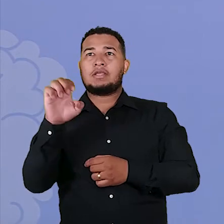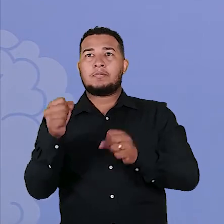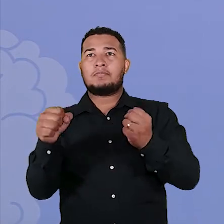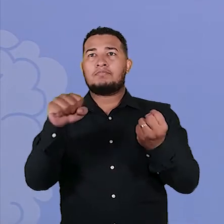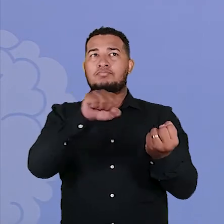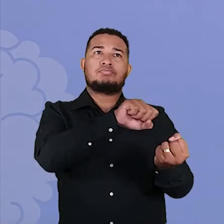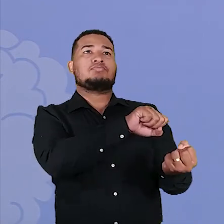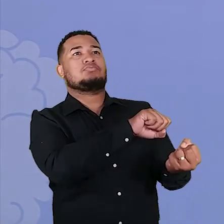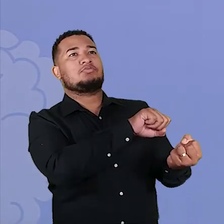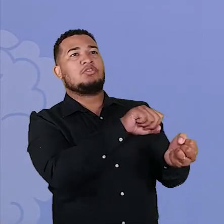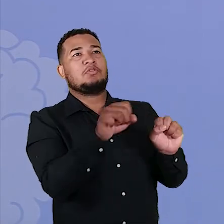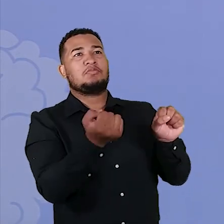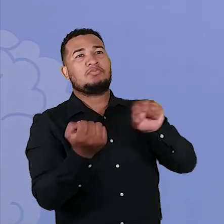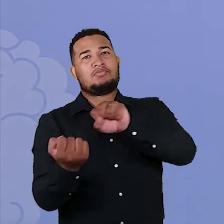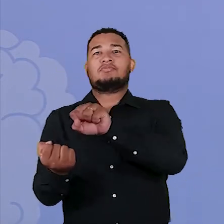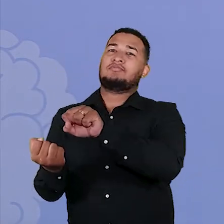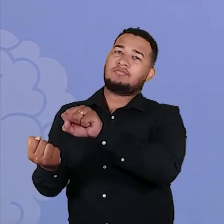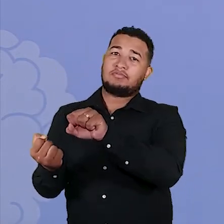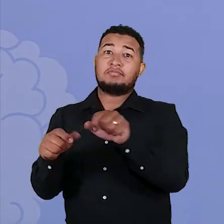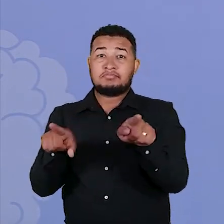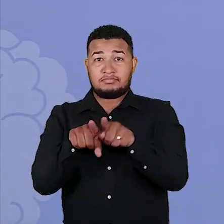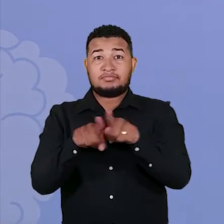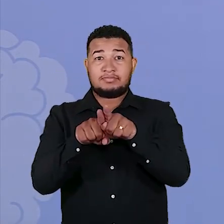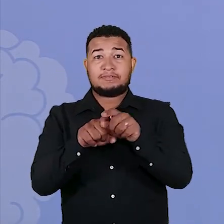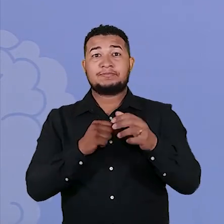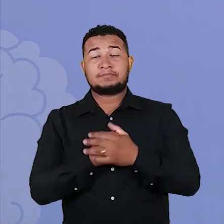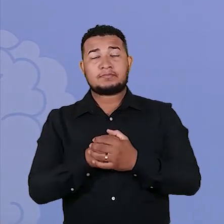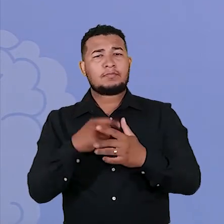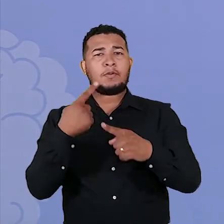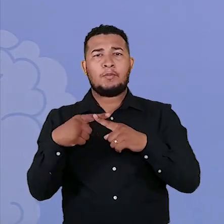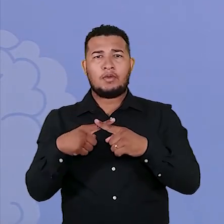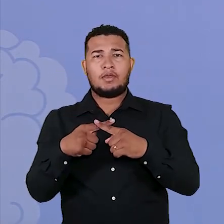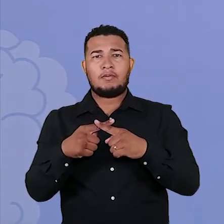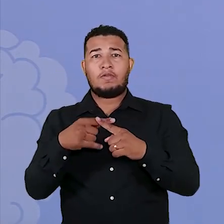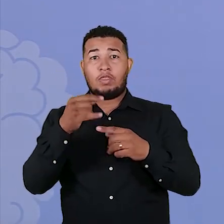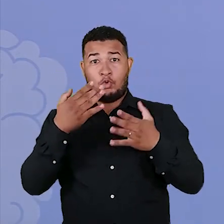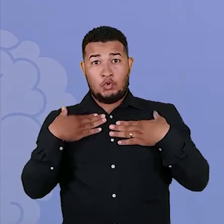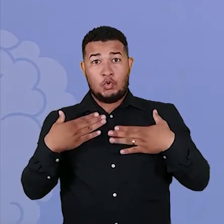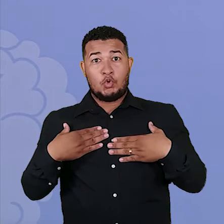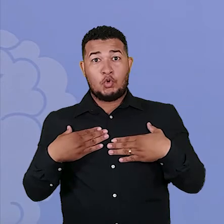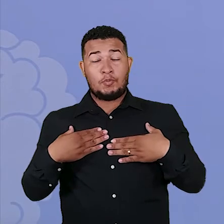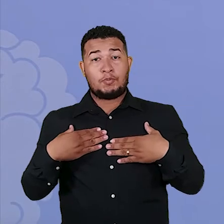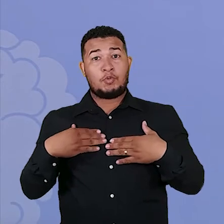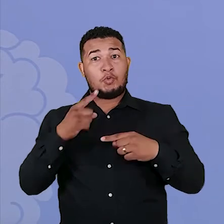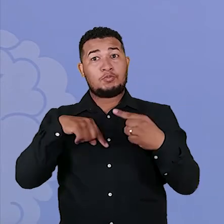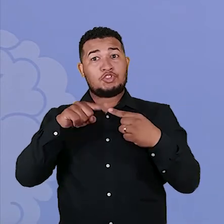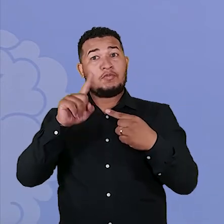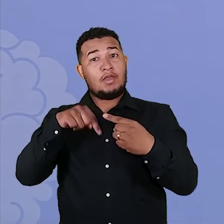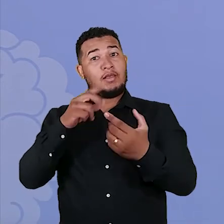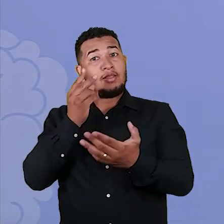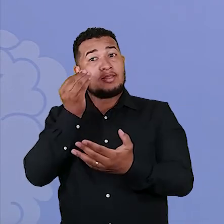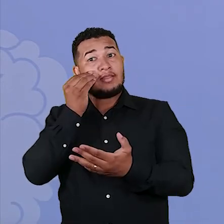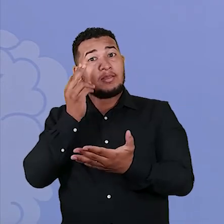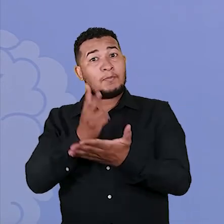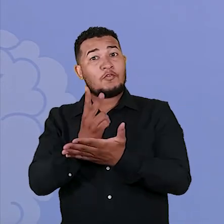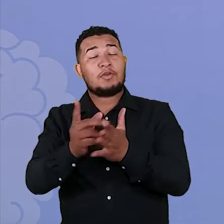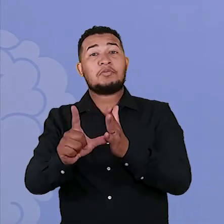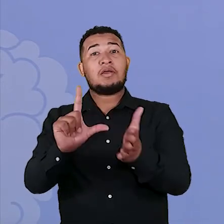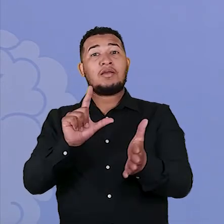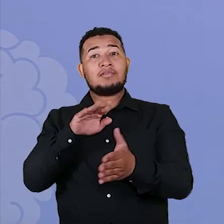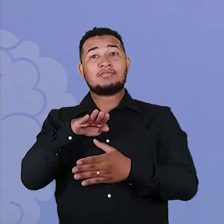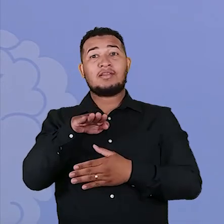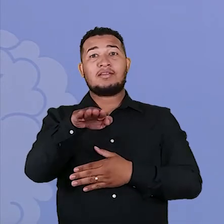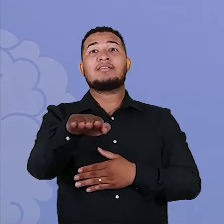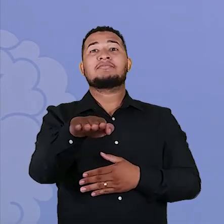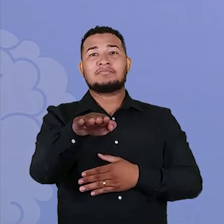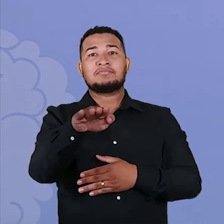for para a esquerda, seu corpo vai para a direita e ao contrário também. Por quê? O seu corpo ele tende a ficar no